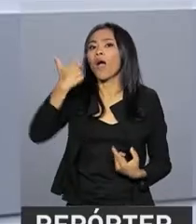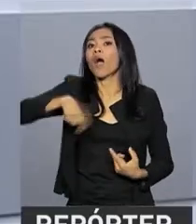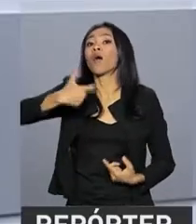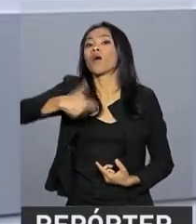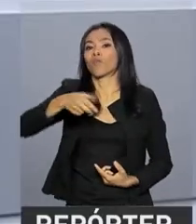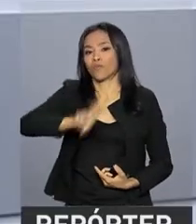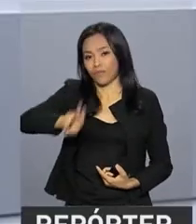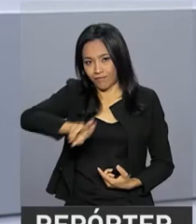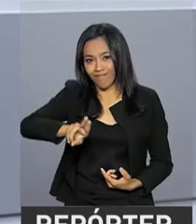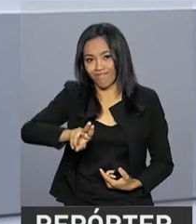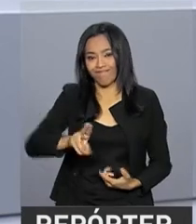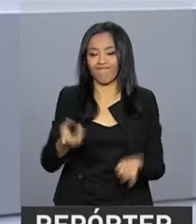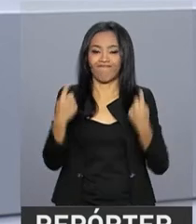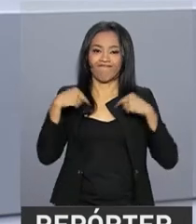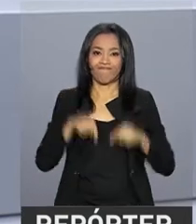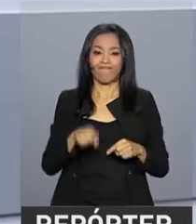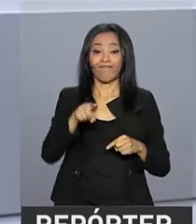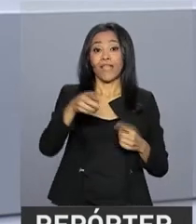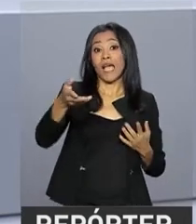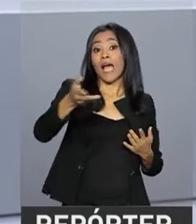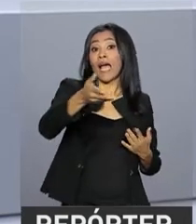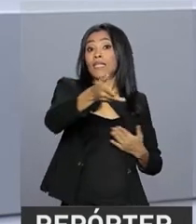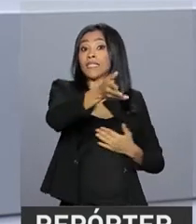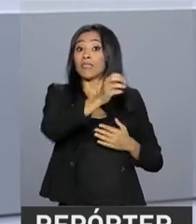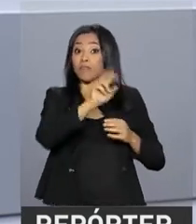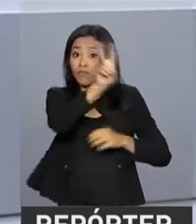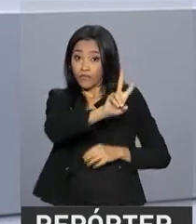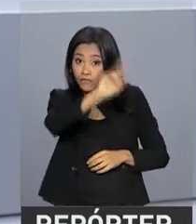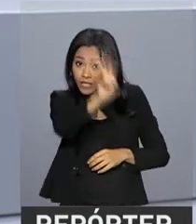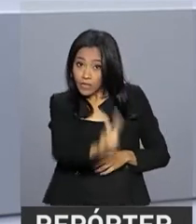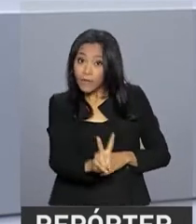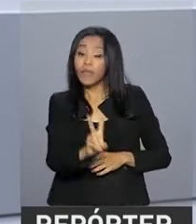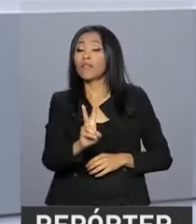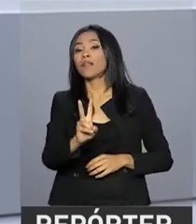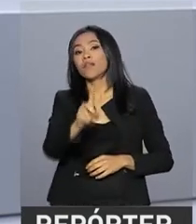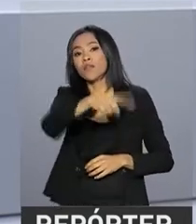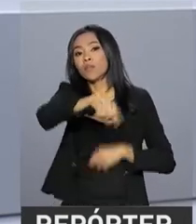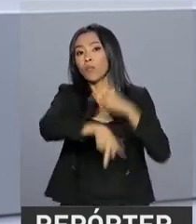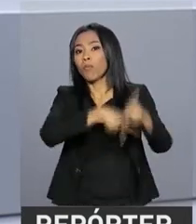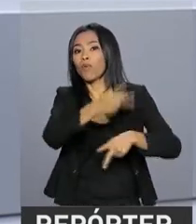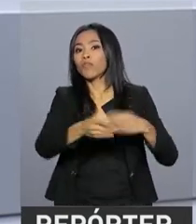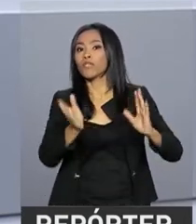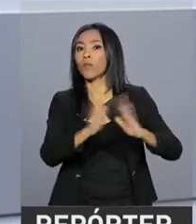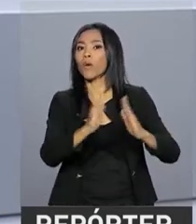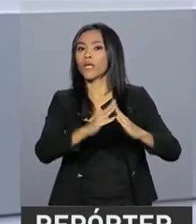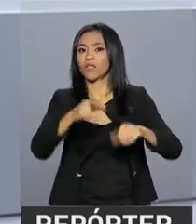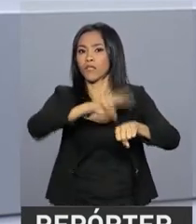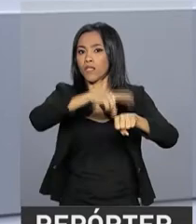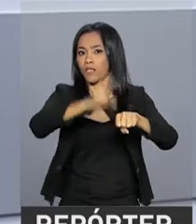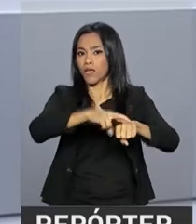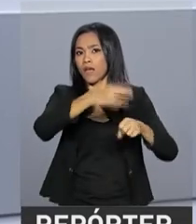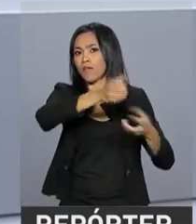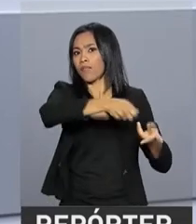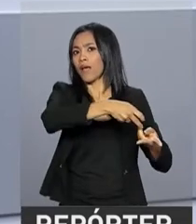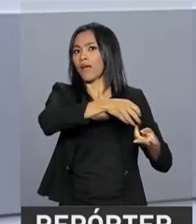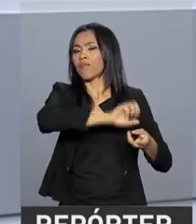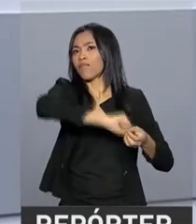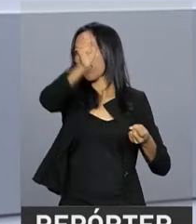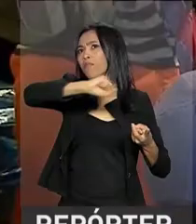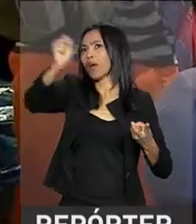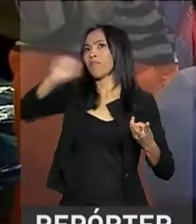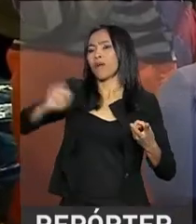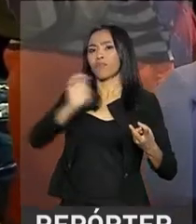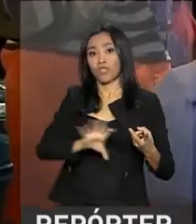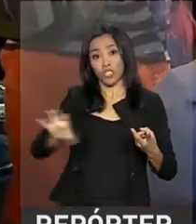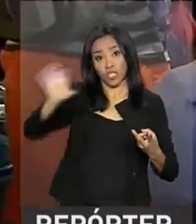a transferência de imigrantes venezuelanos que estão em roraima para outros estados do país começou nesta madrugada a